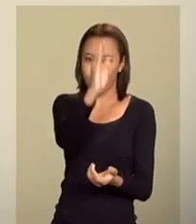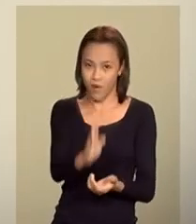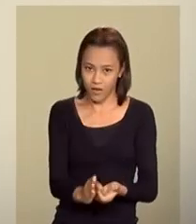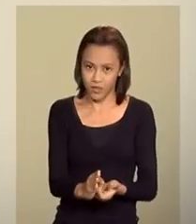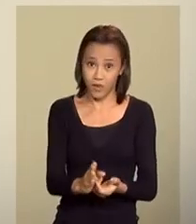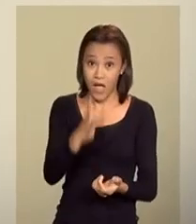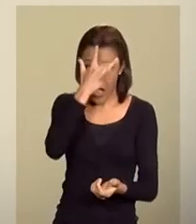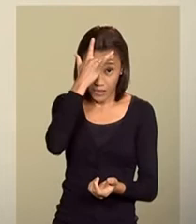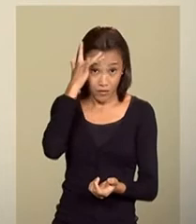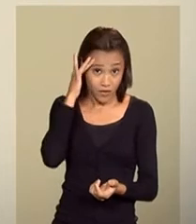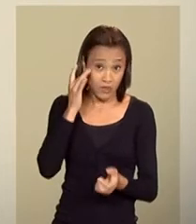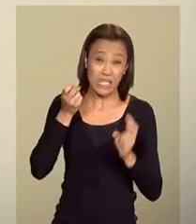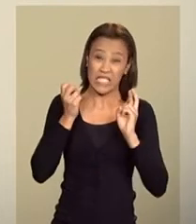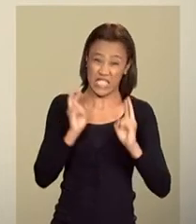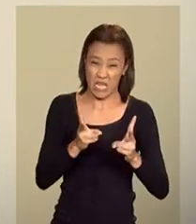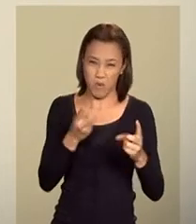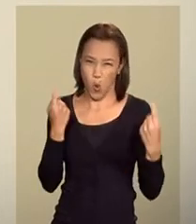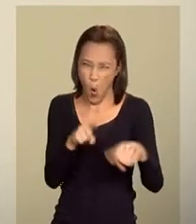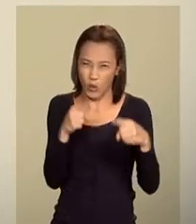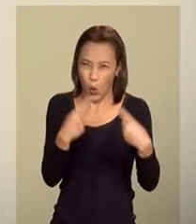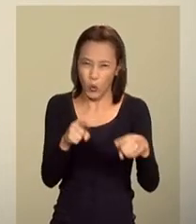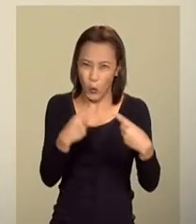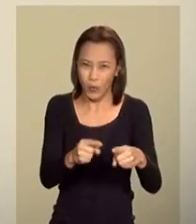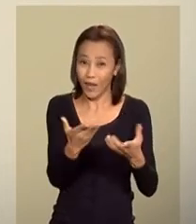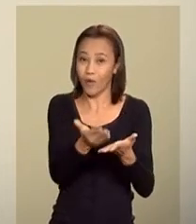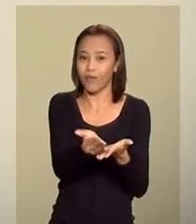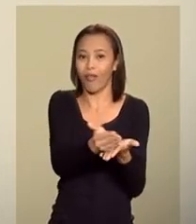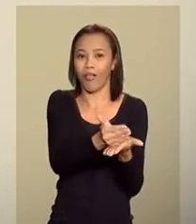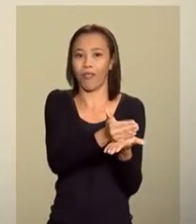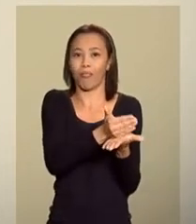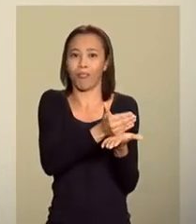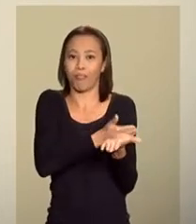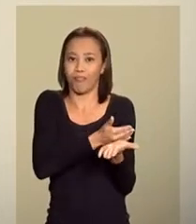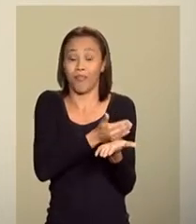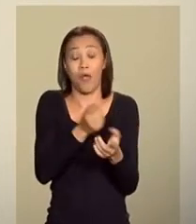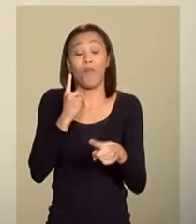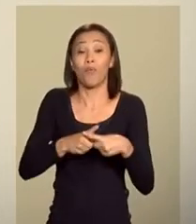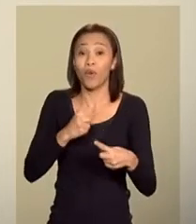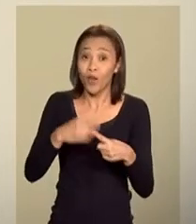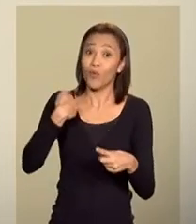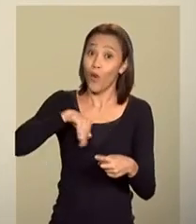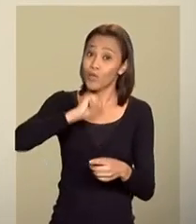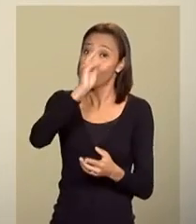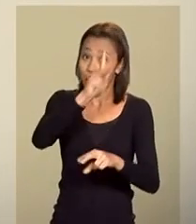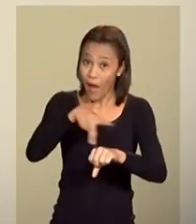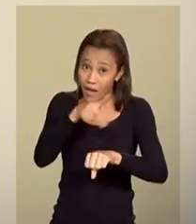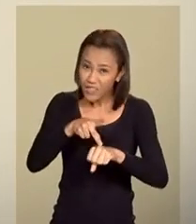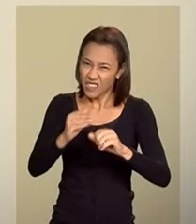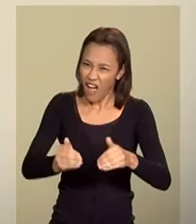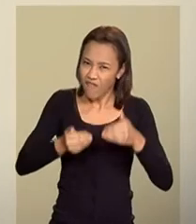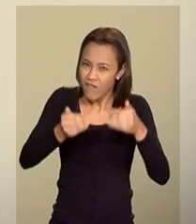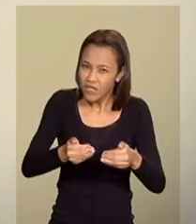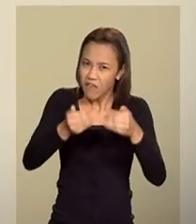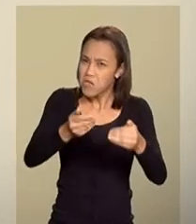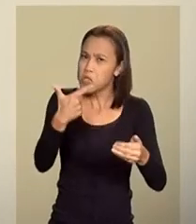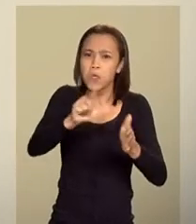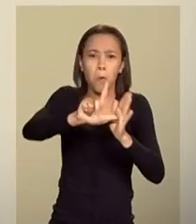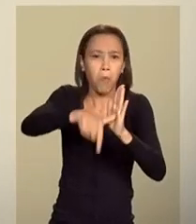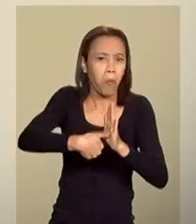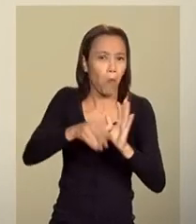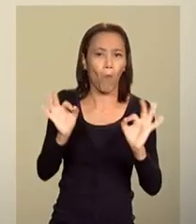aqueles que são sempre do contra estão ficando para trás Pois nosso país avança sem